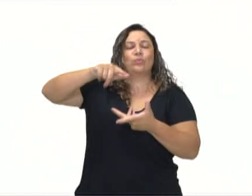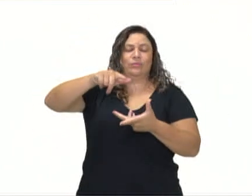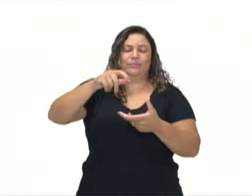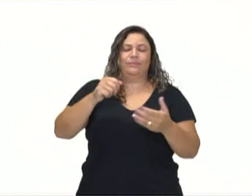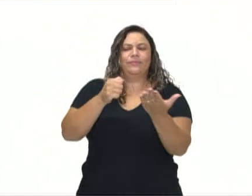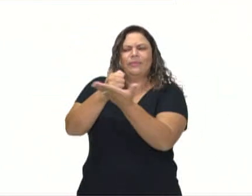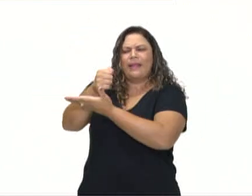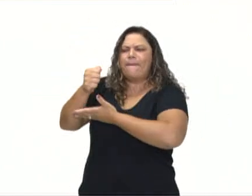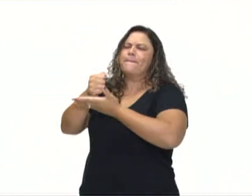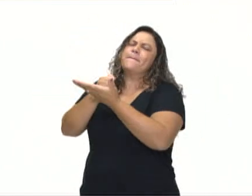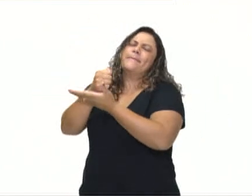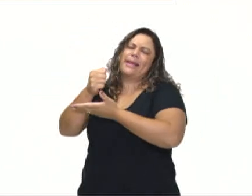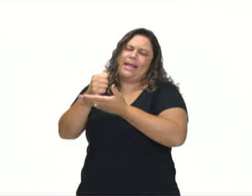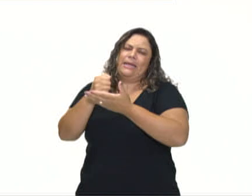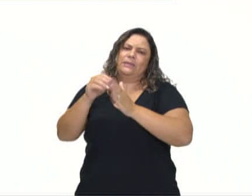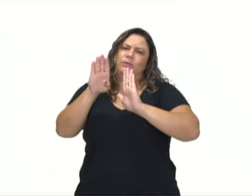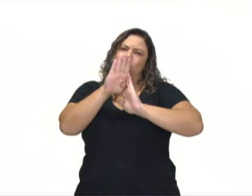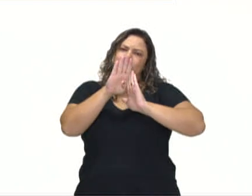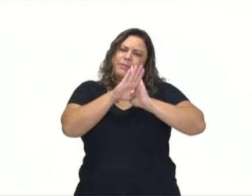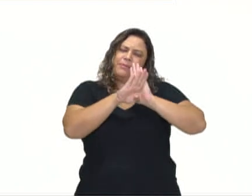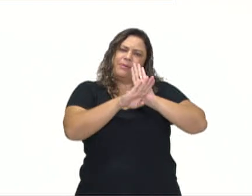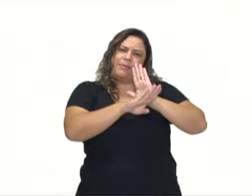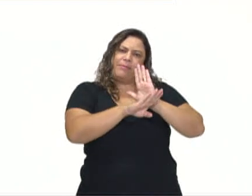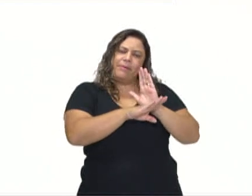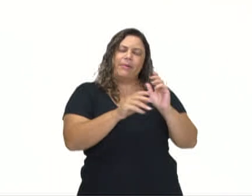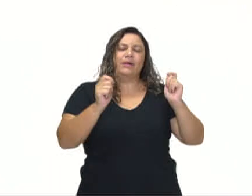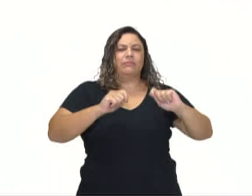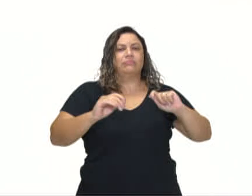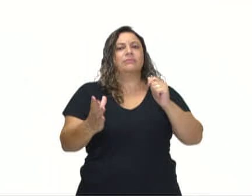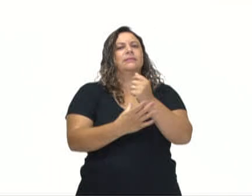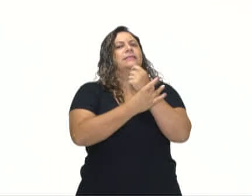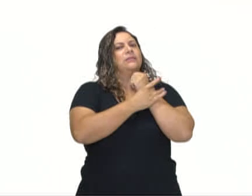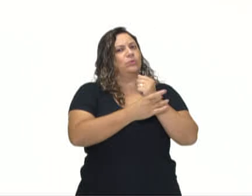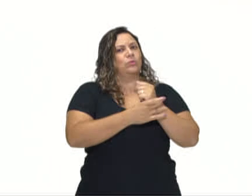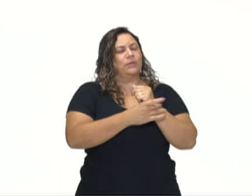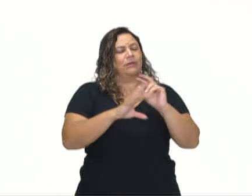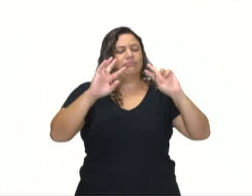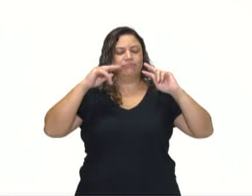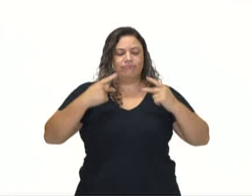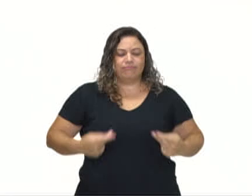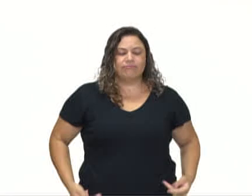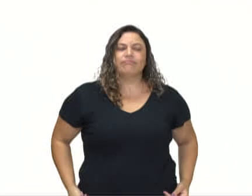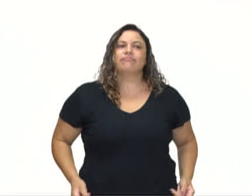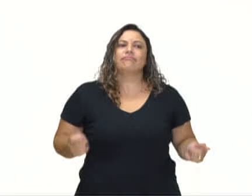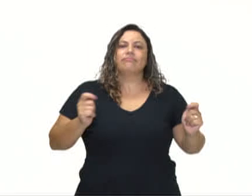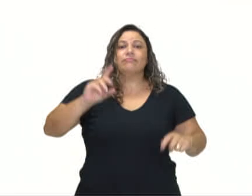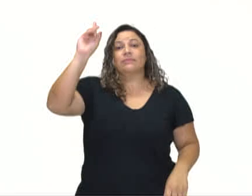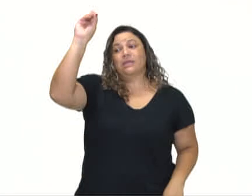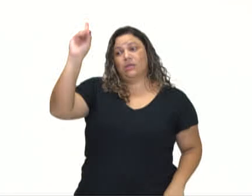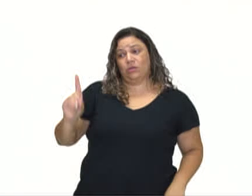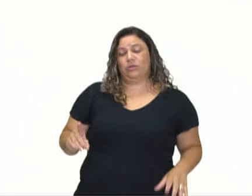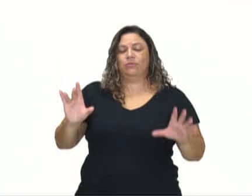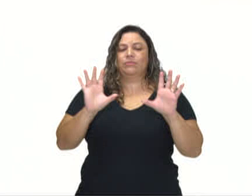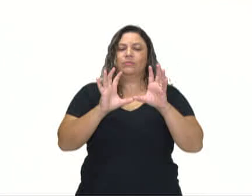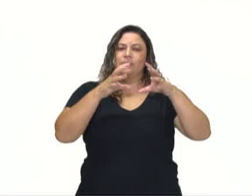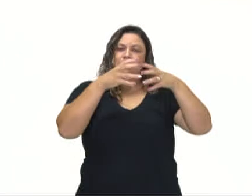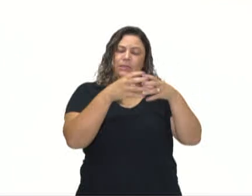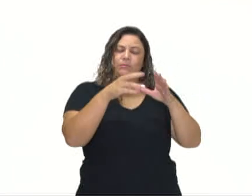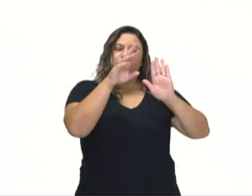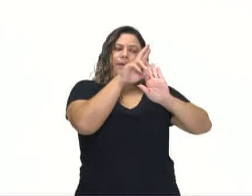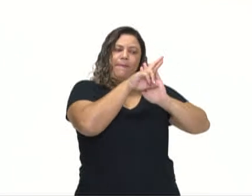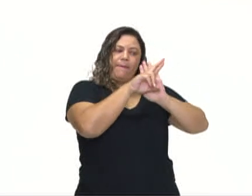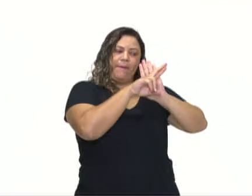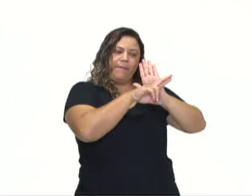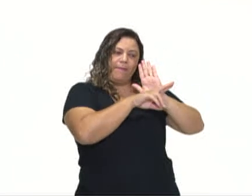básicos que nós temos assegurados enquanto seres humanos. Os direitos humanos são uma categoria de direitos